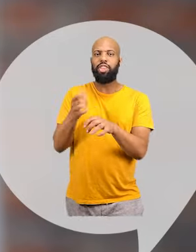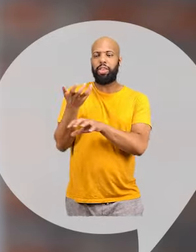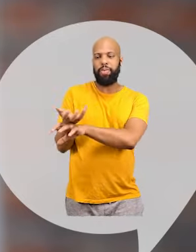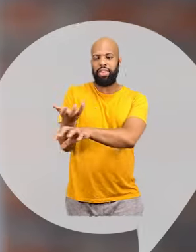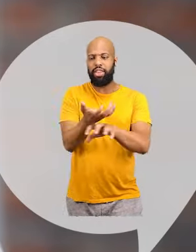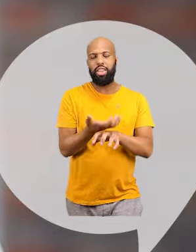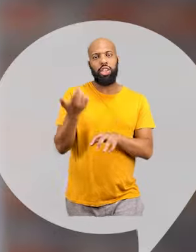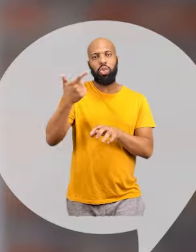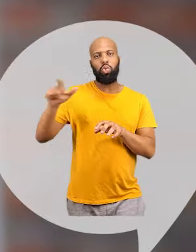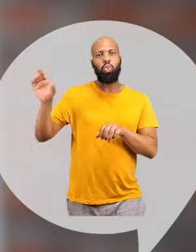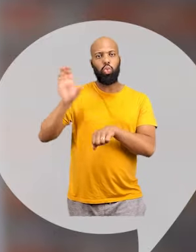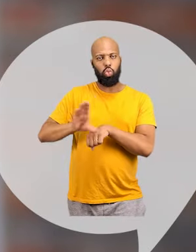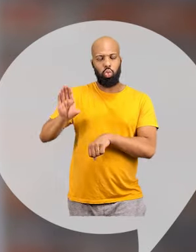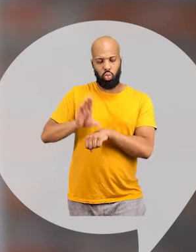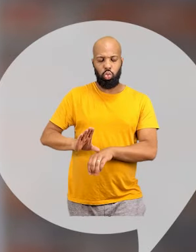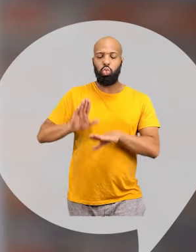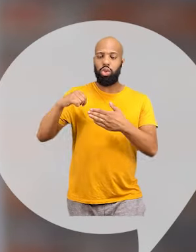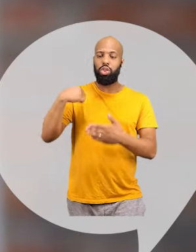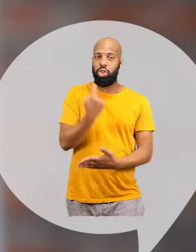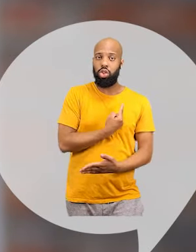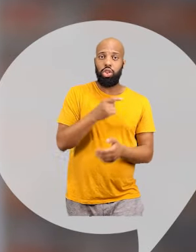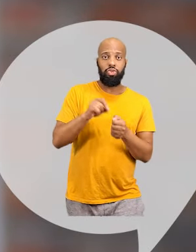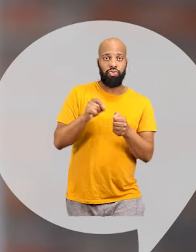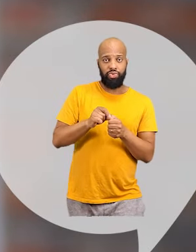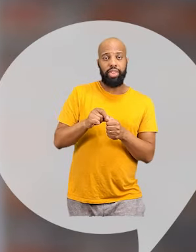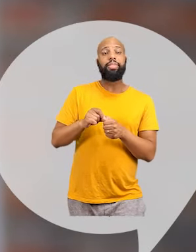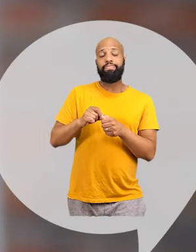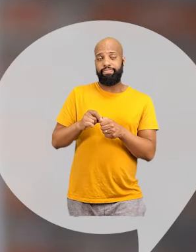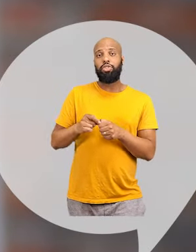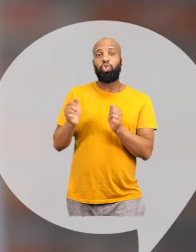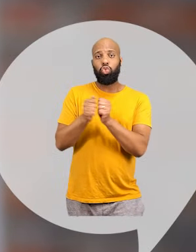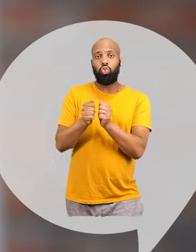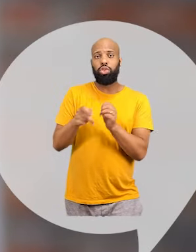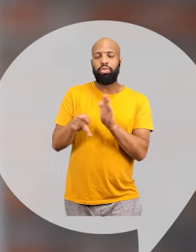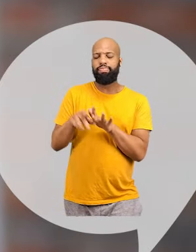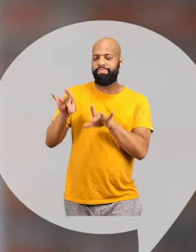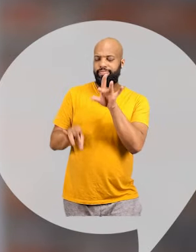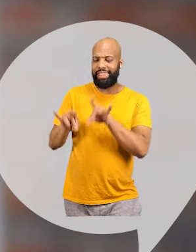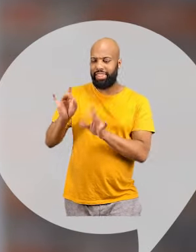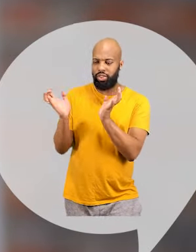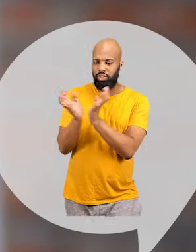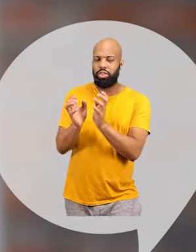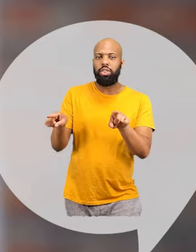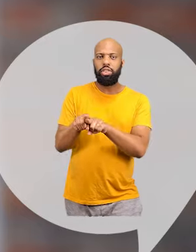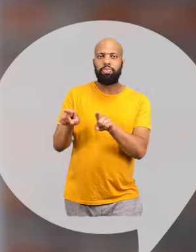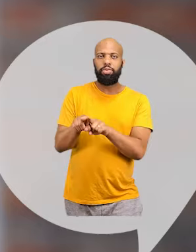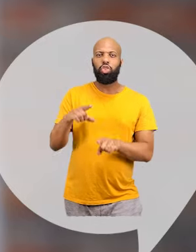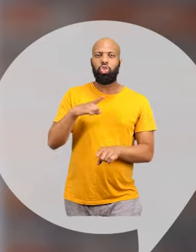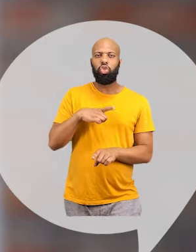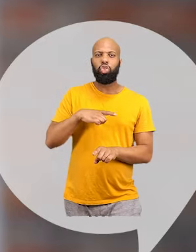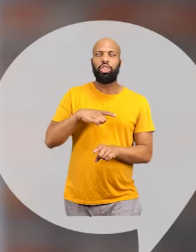outros cursos e essa é uma dessas matérias a gente fez matéria com um teatro e o pessoal de teatro e artes visuais então